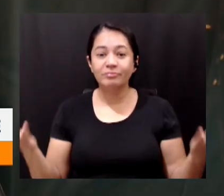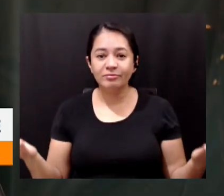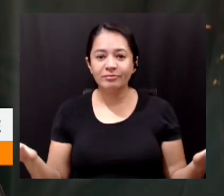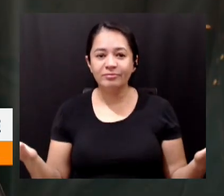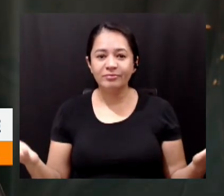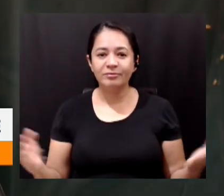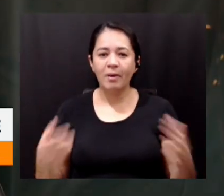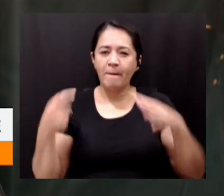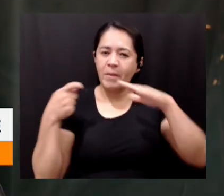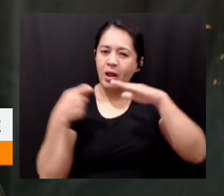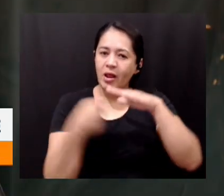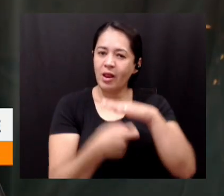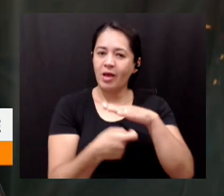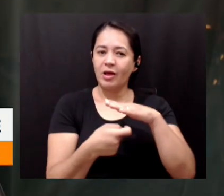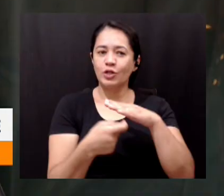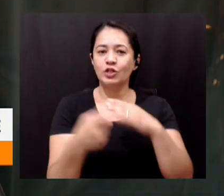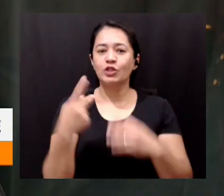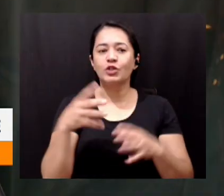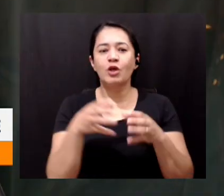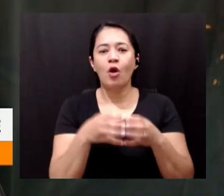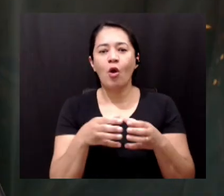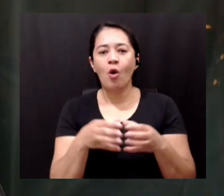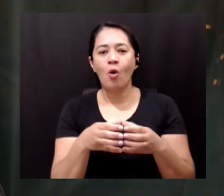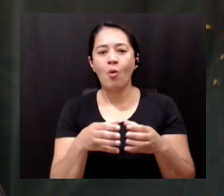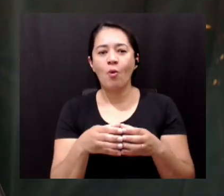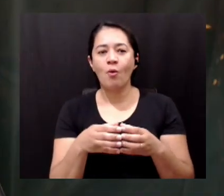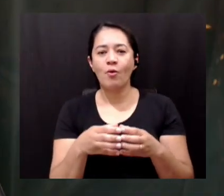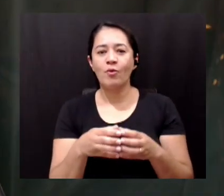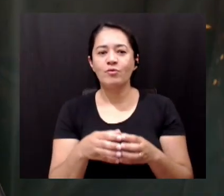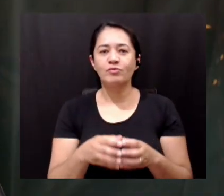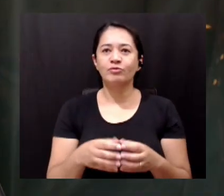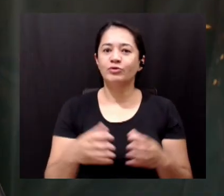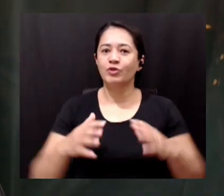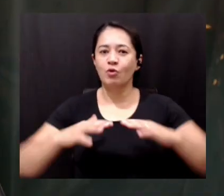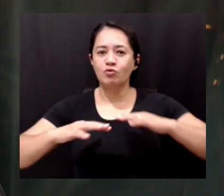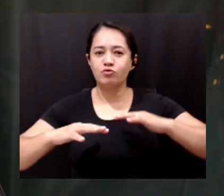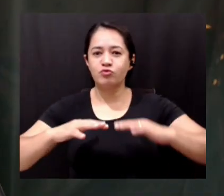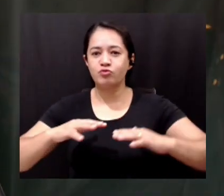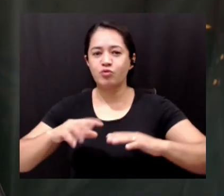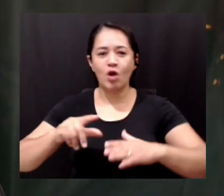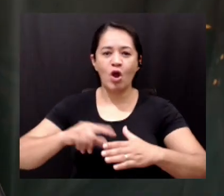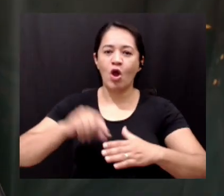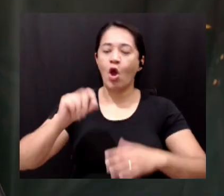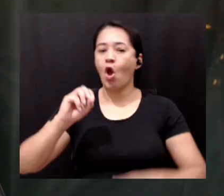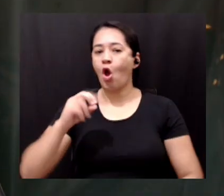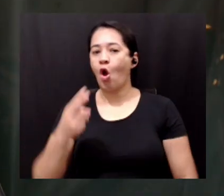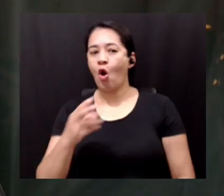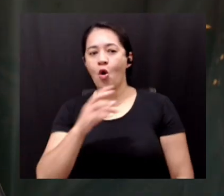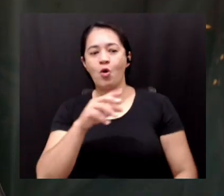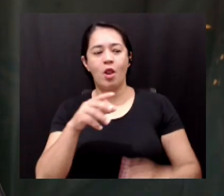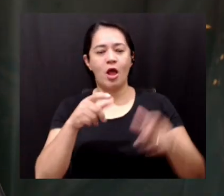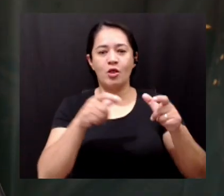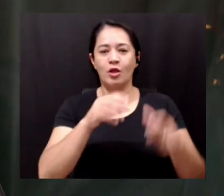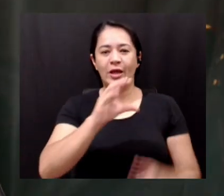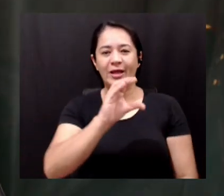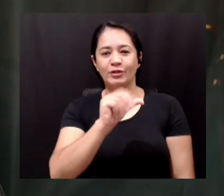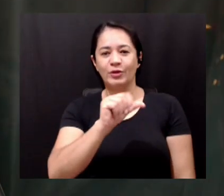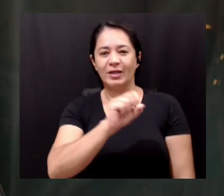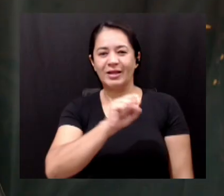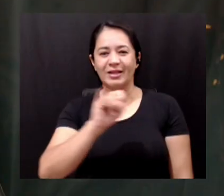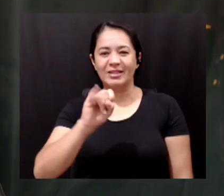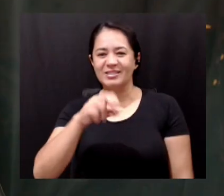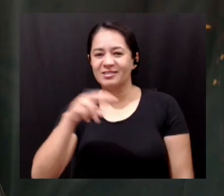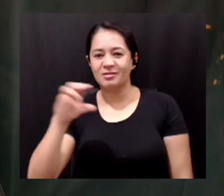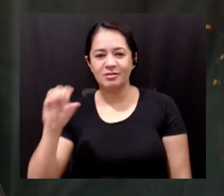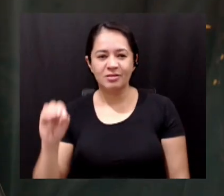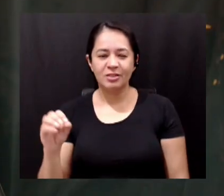seu time, apostar no seu time favorito, ou então entrar lá na parte do cassino, jogar aquelas maquininhas,